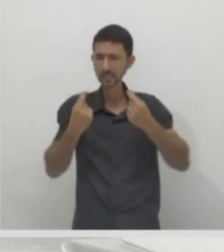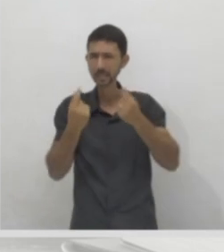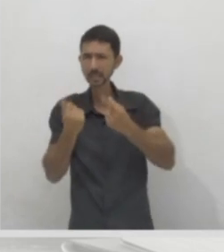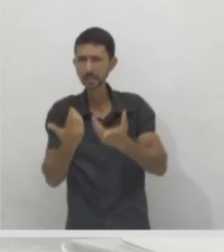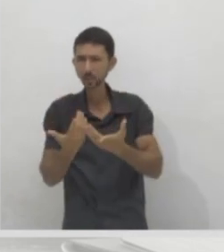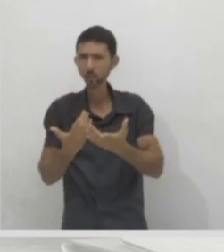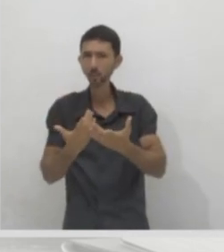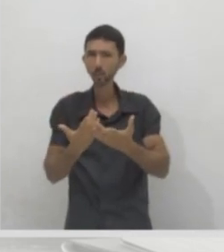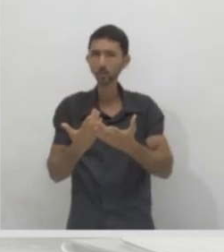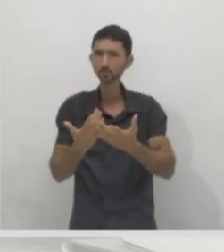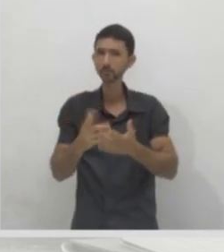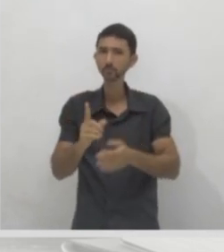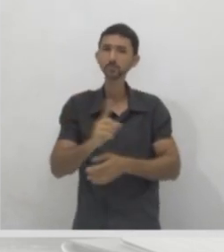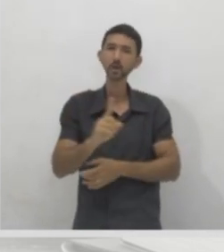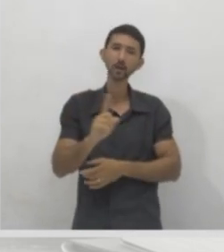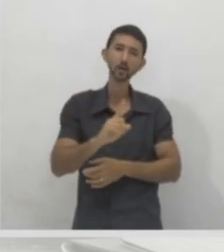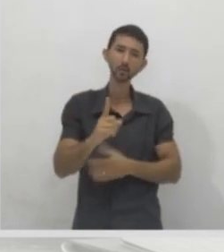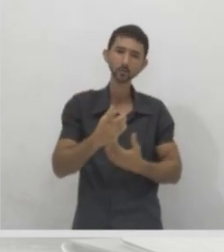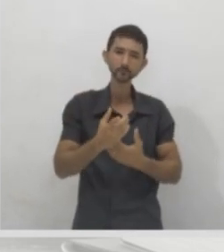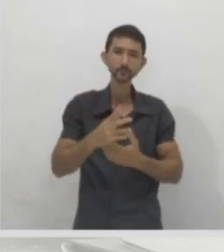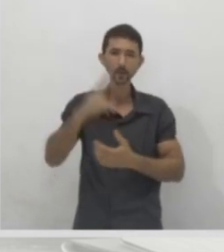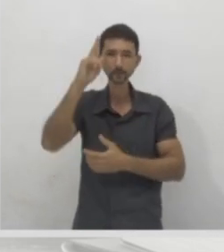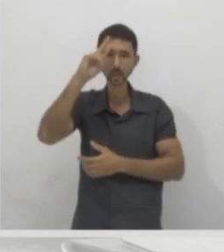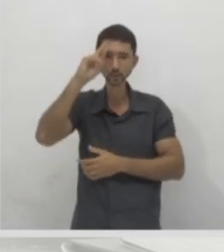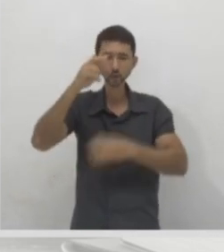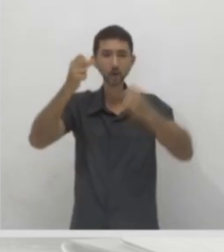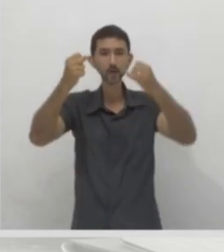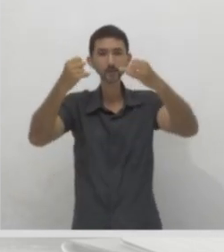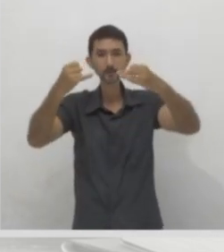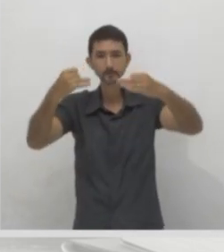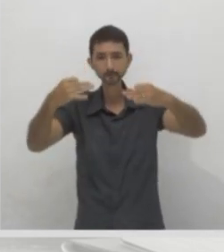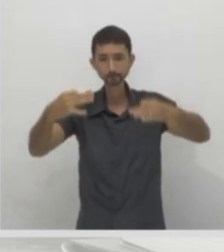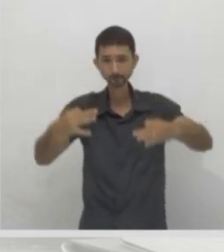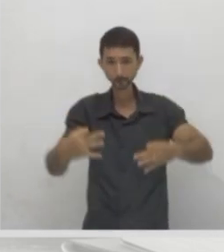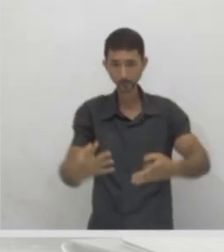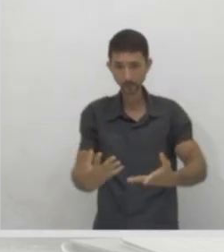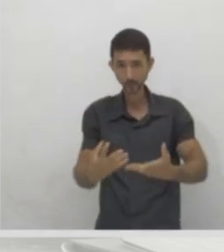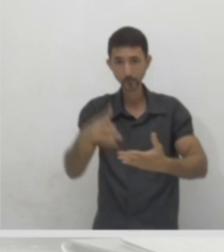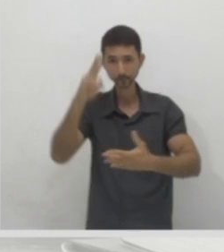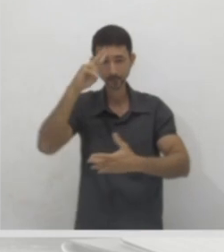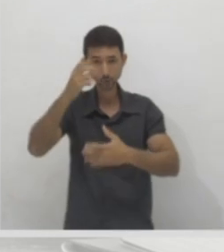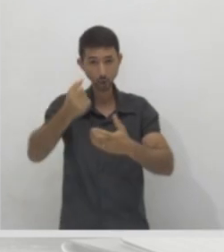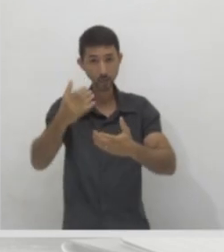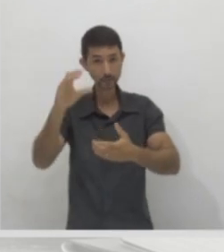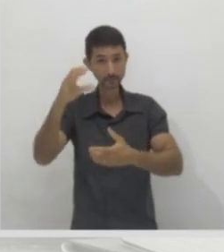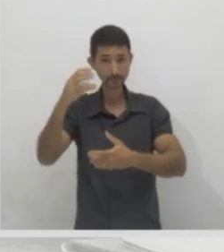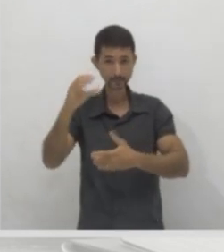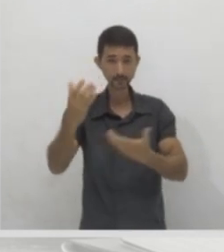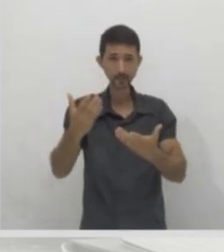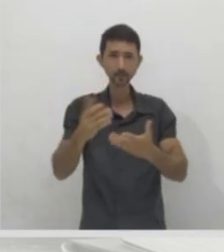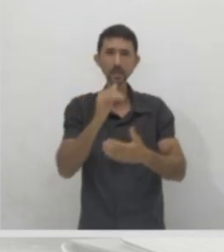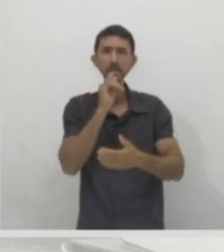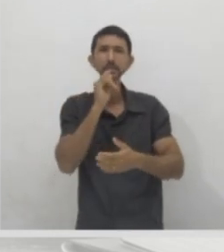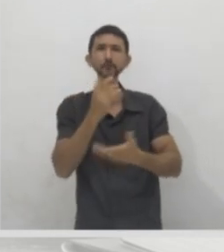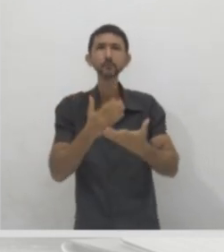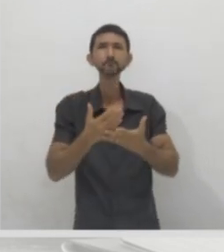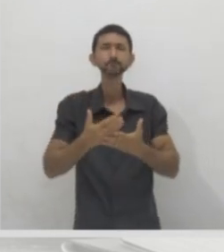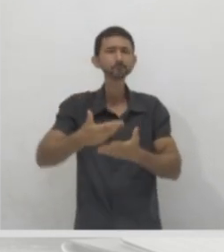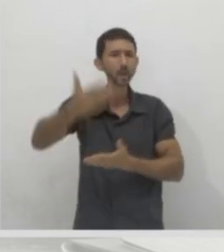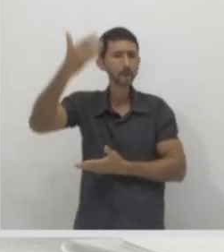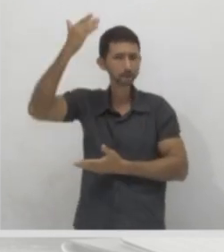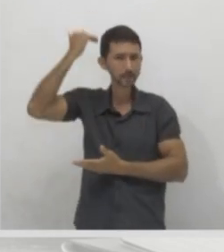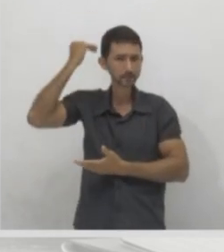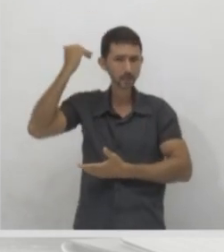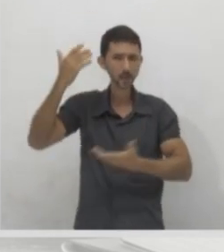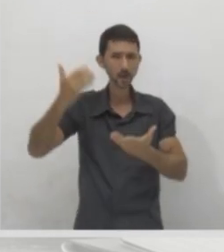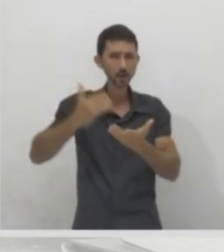diferentes? Não, pessoal. A história explica, né? A história estuda e explica, é uma ciência, de que no início, né,